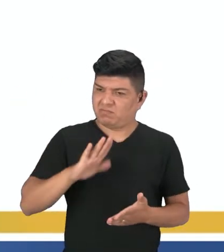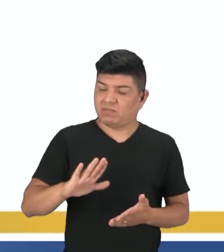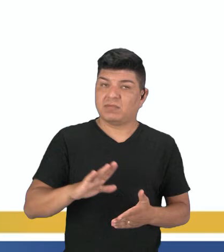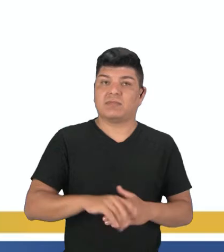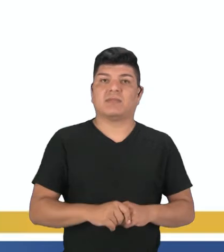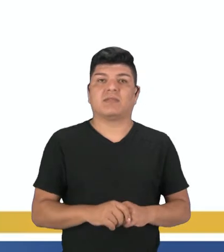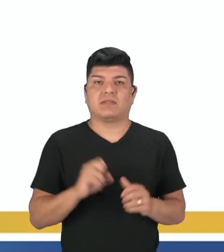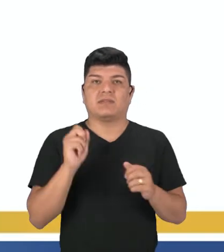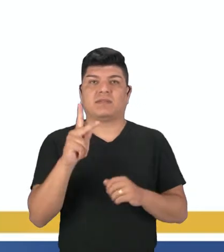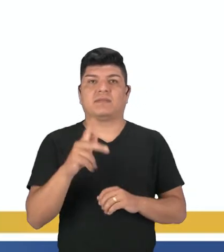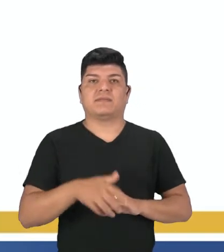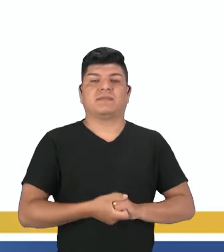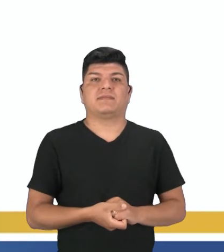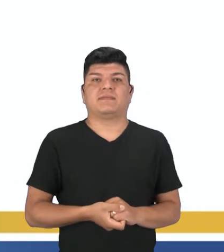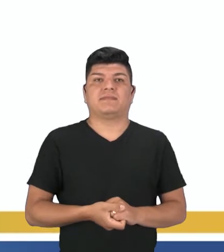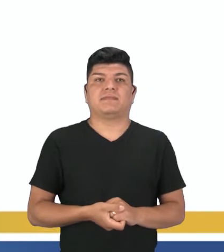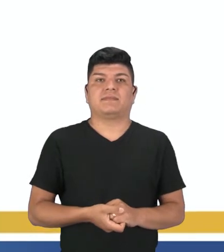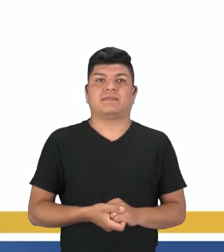dela? Ok?